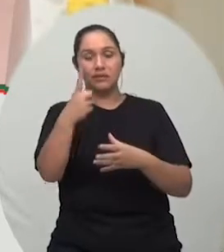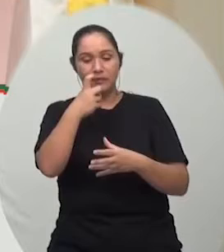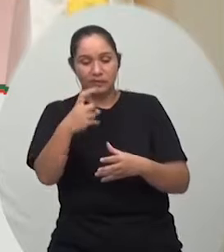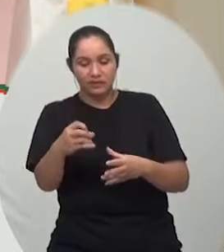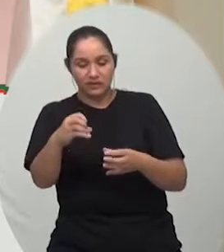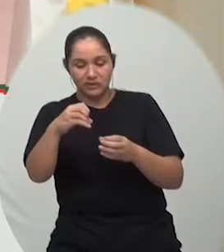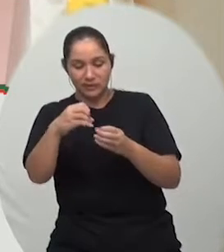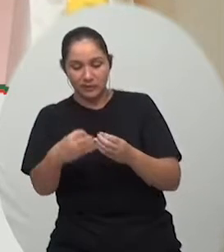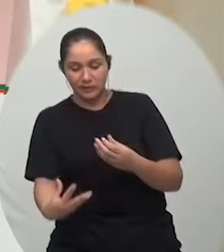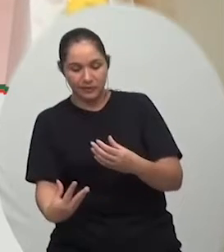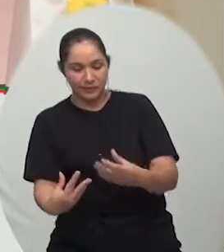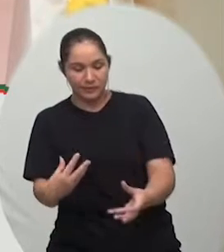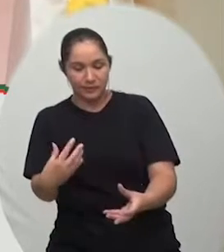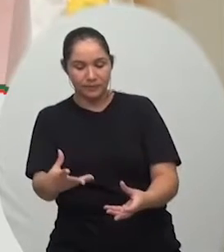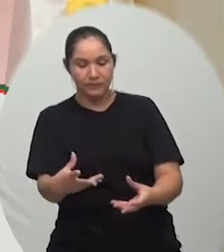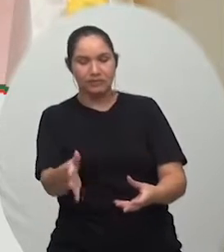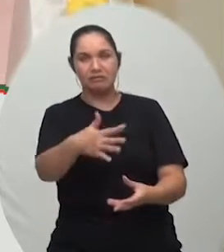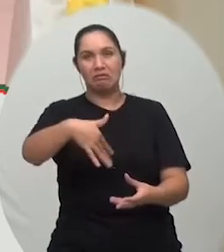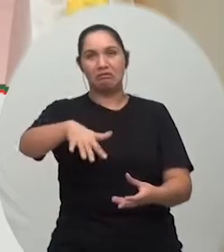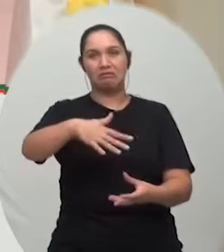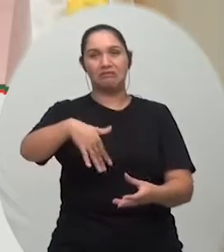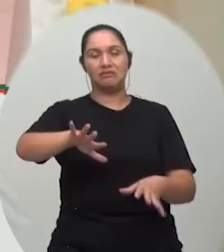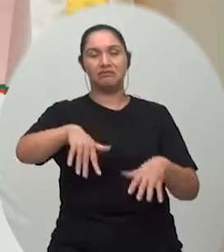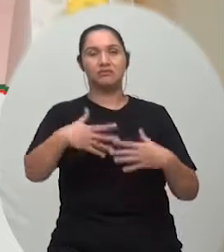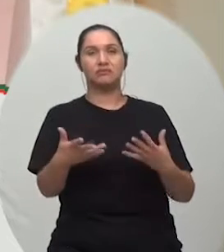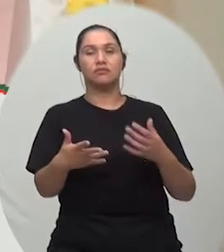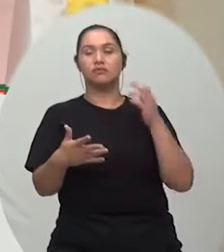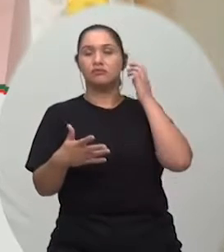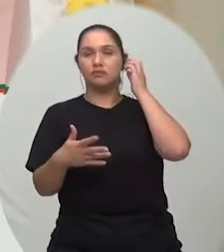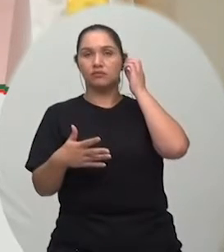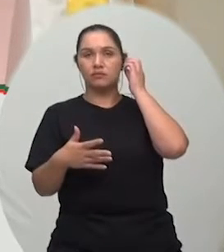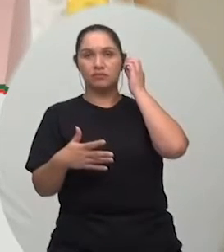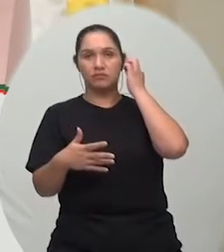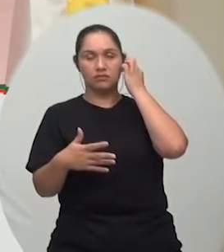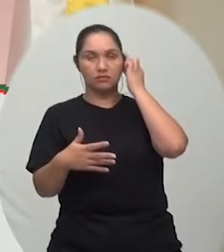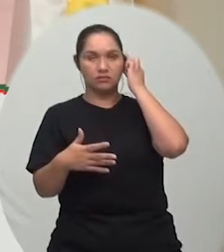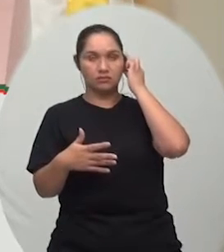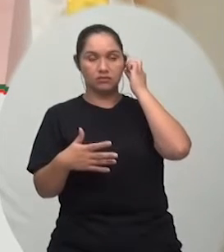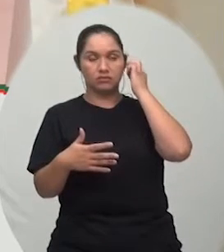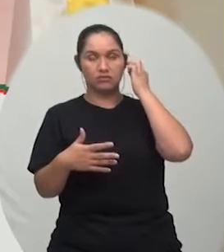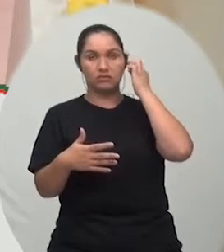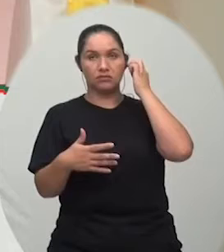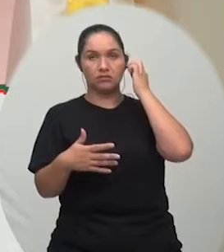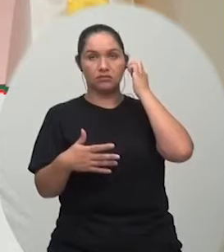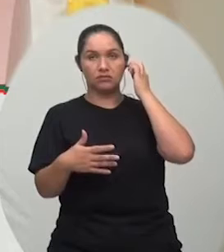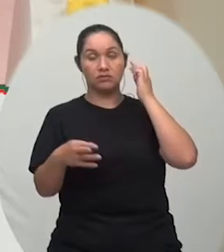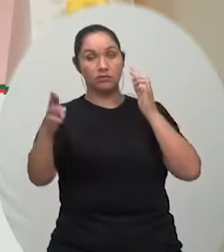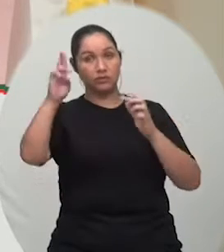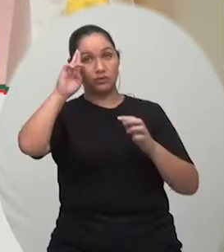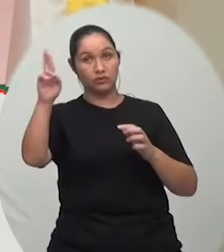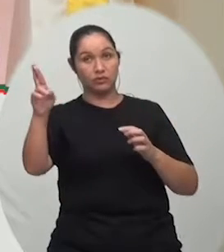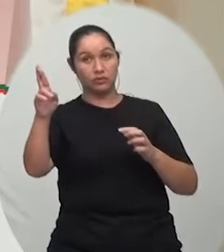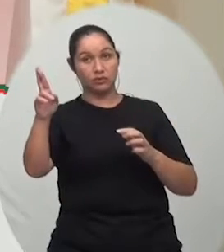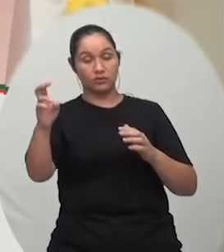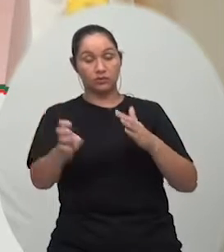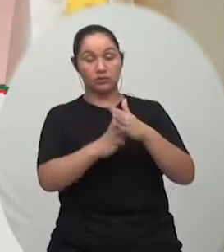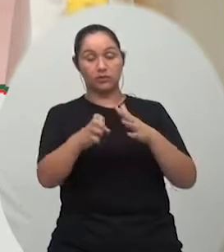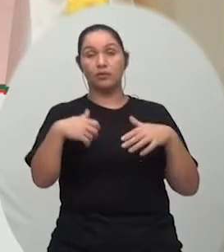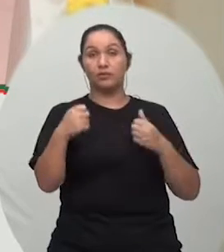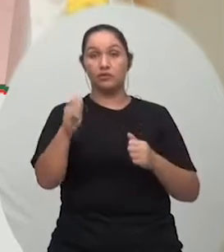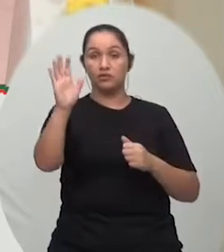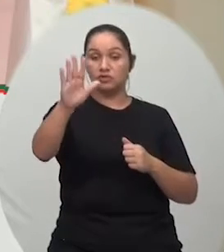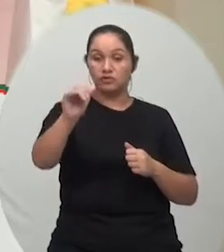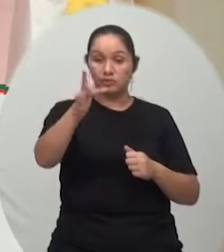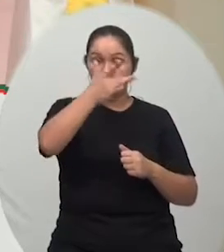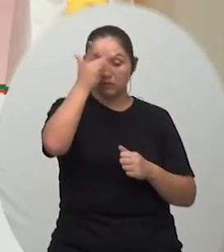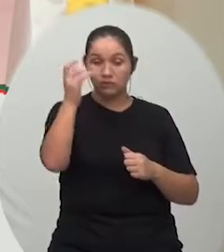pública também, né? Então, de repente, é o proprietário dessa empresa chamar os funcionários e